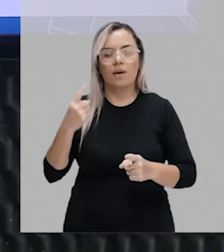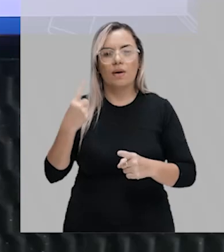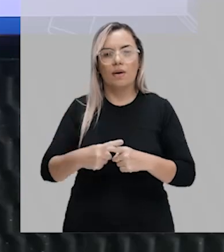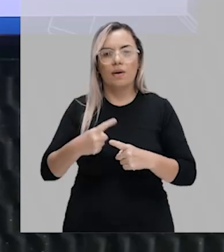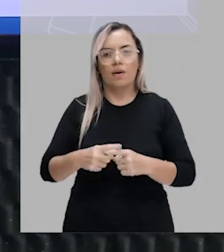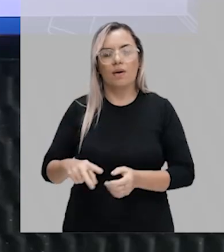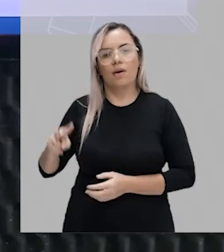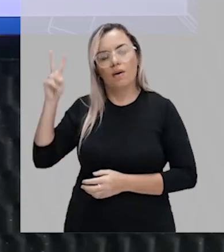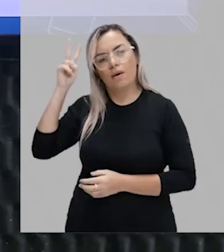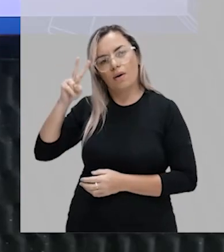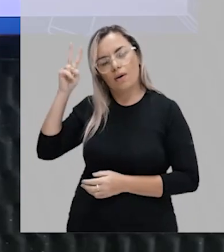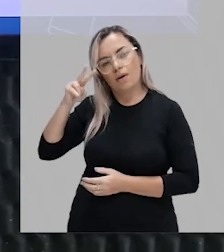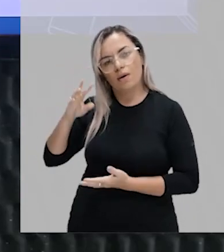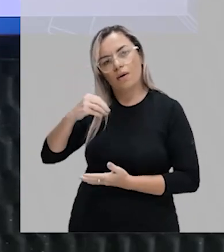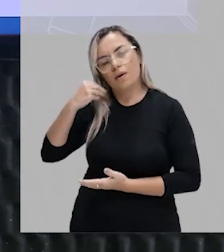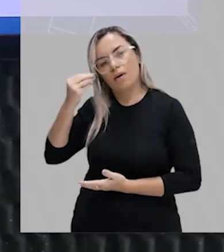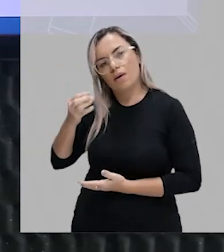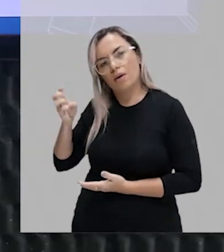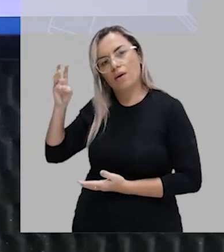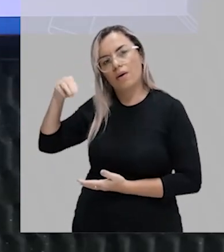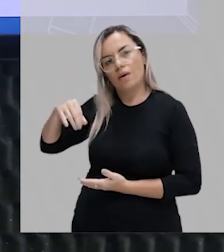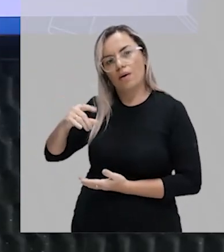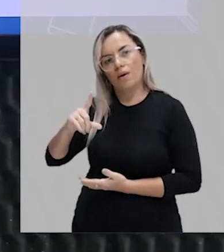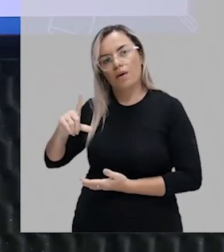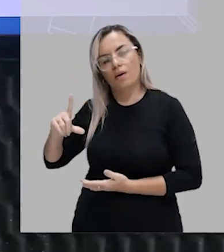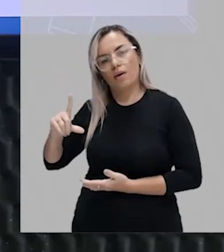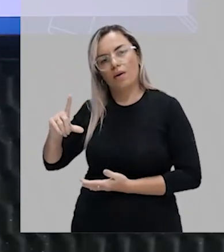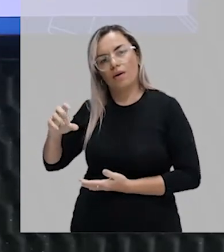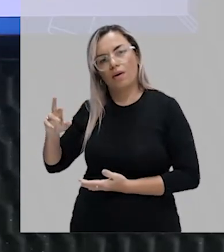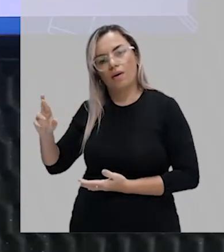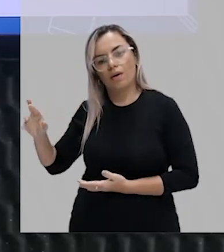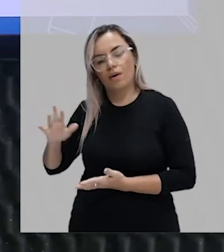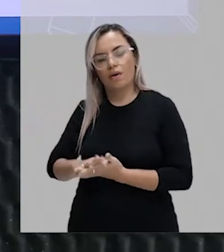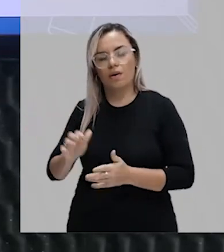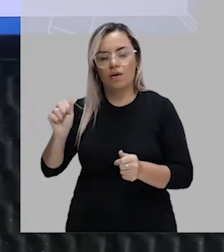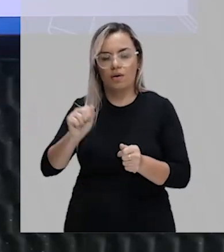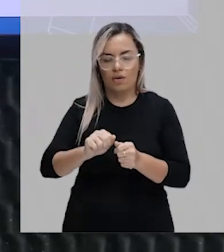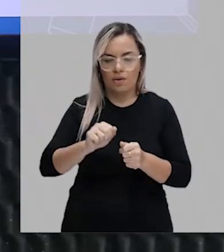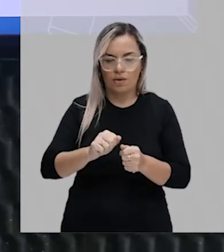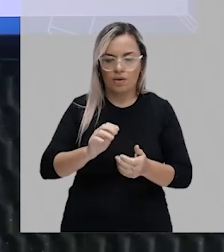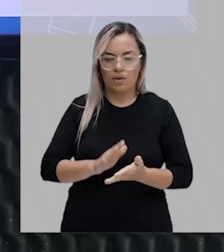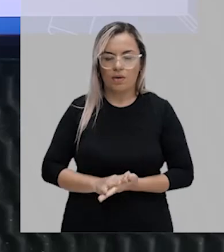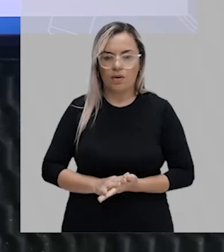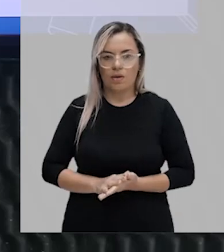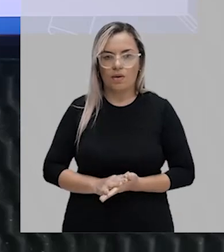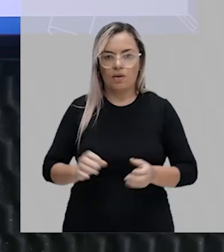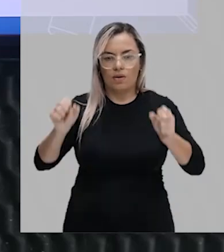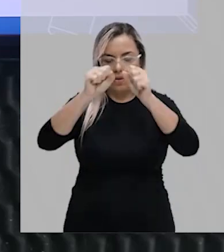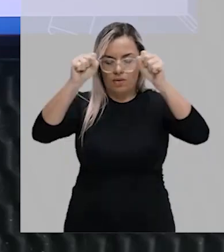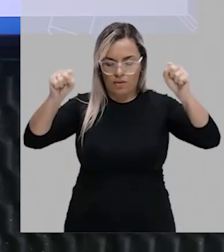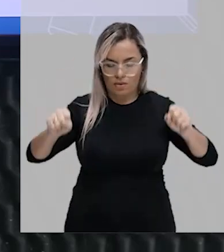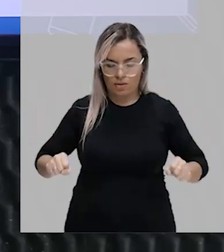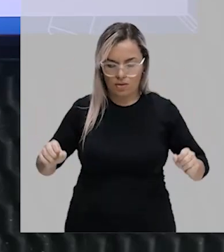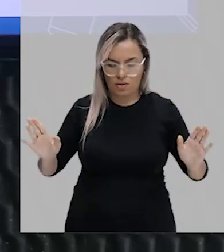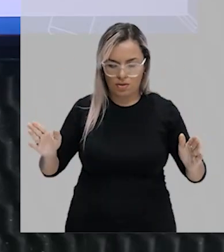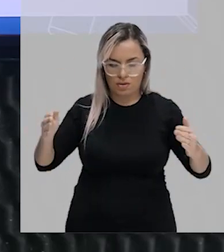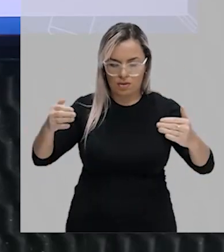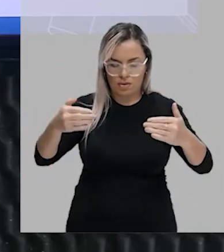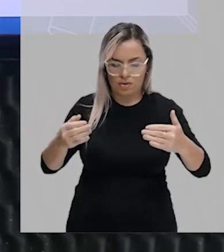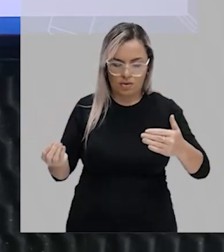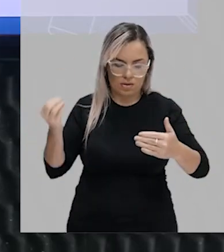do experimento do Miller? O Stanley Miller fez um experimento onde ele colocou num sistema fechado